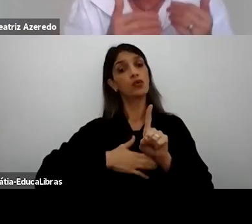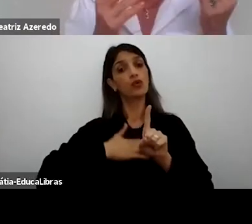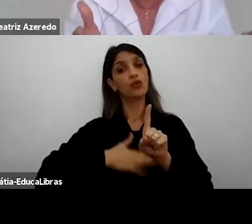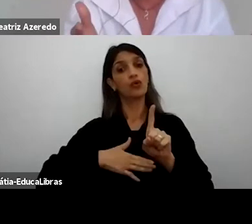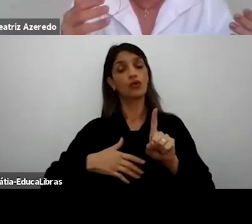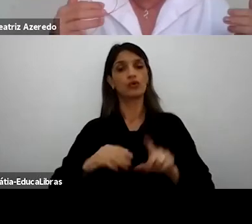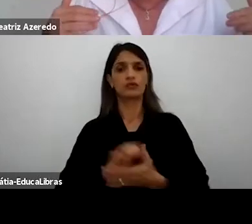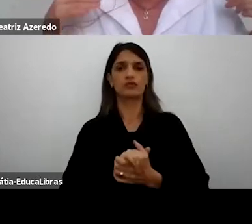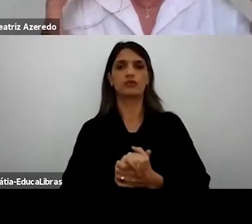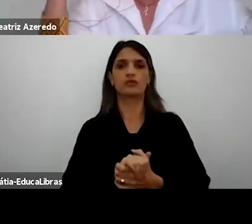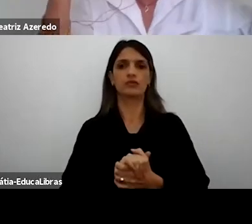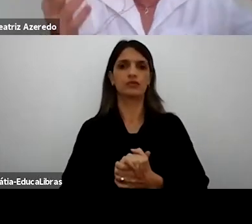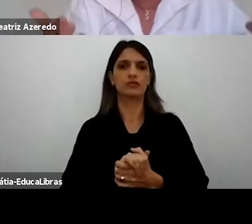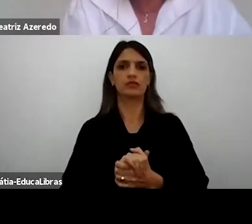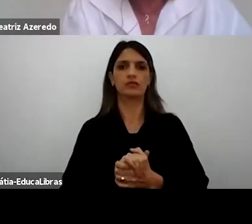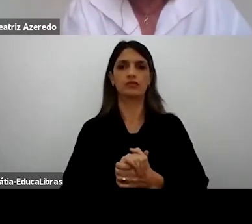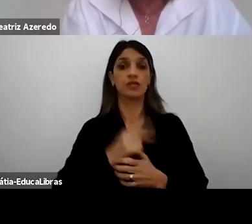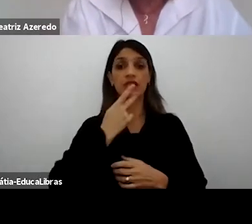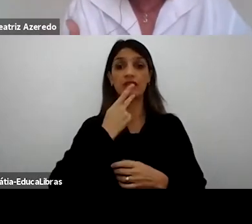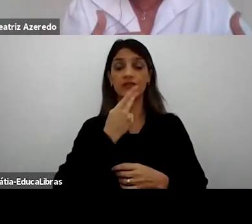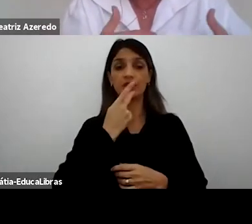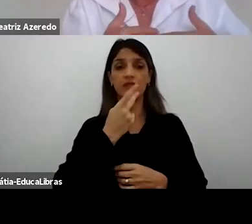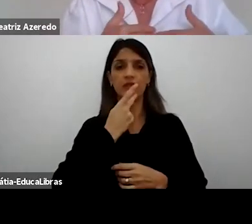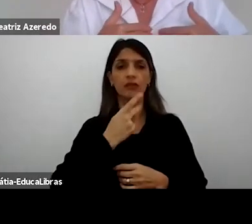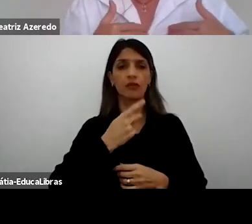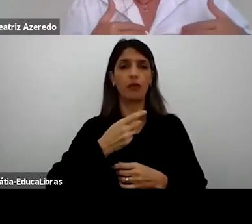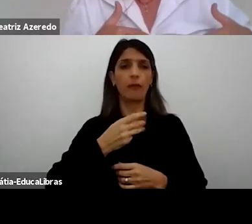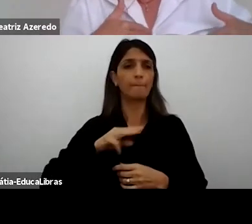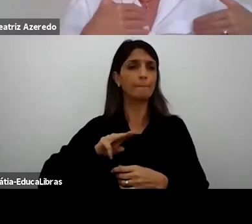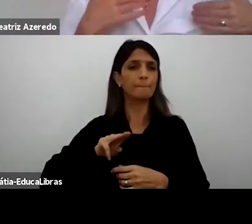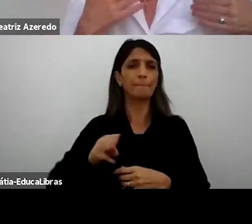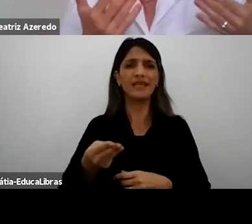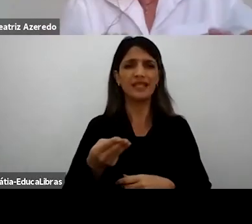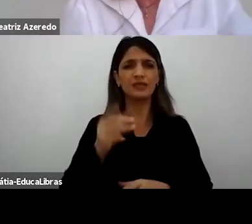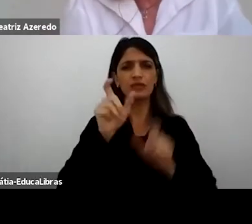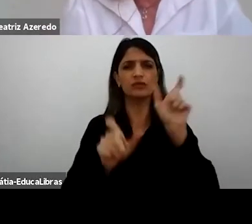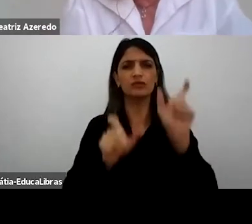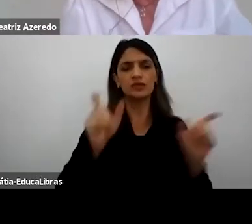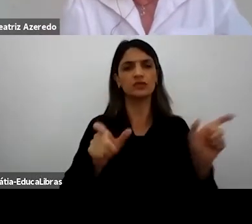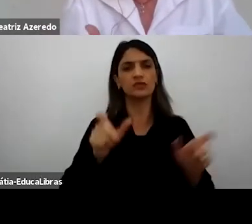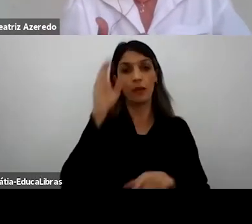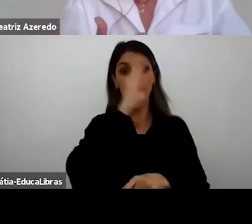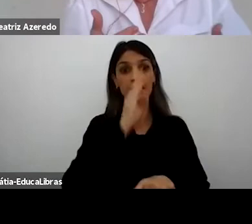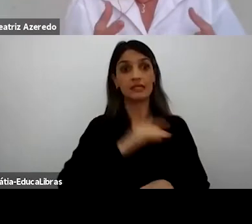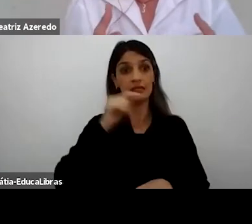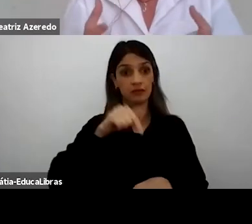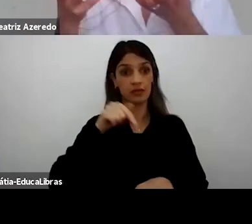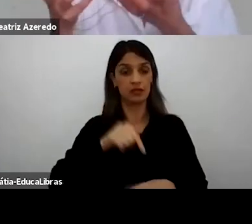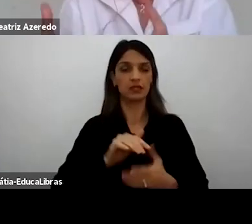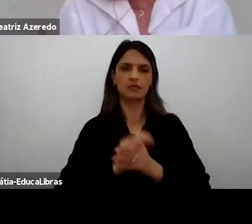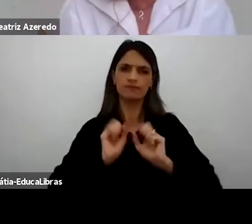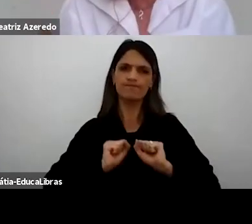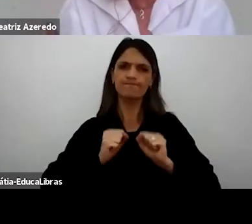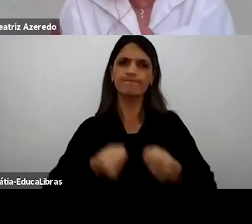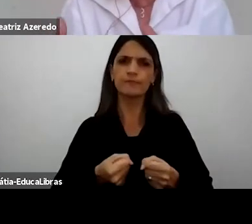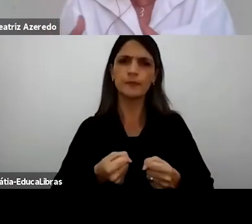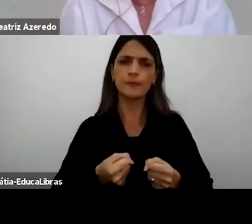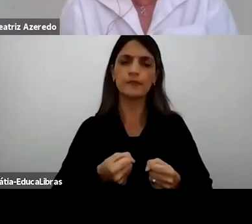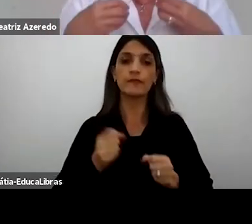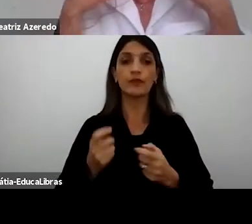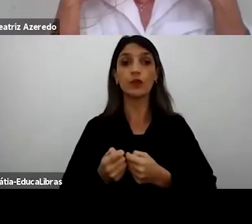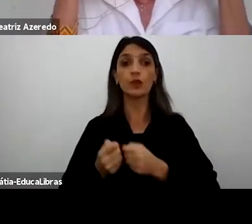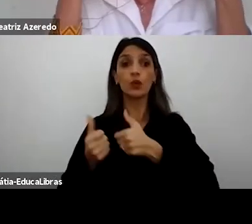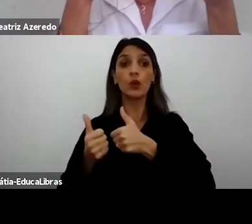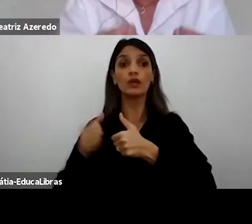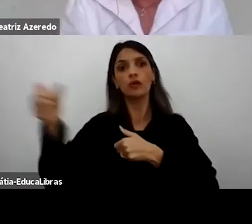né? Automaticamente você está falando com milhões de brasileiros. Um esforço recente de colocar o doador no centro,